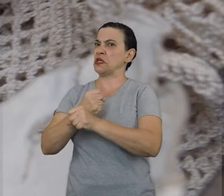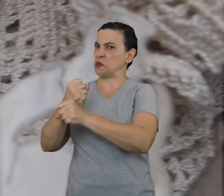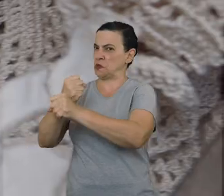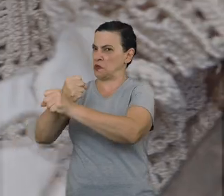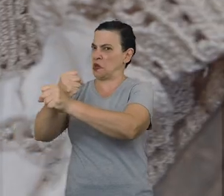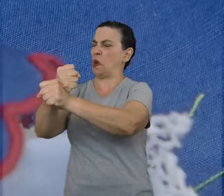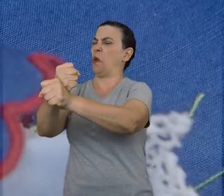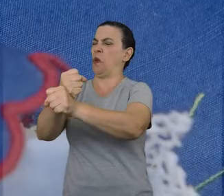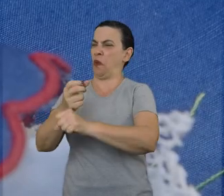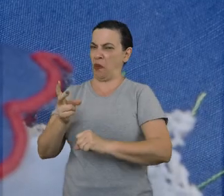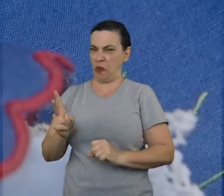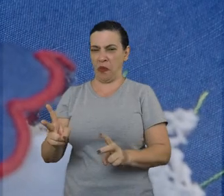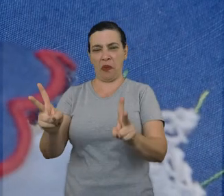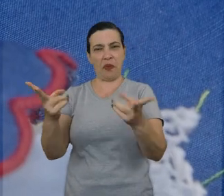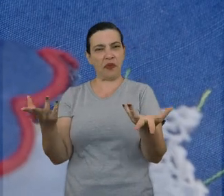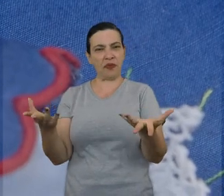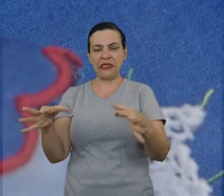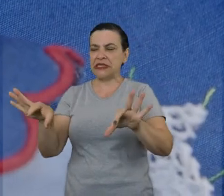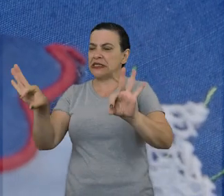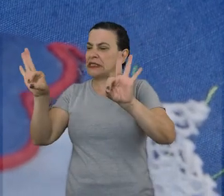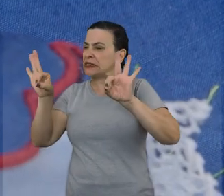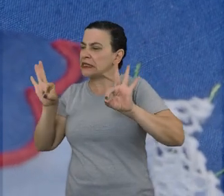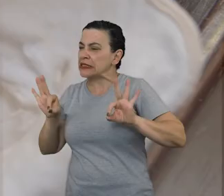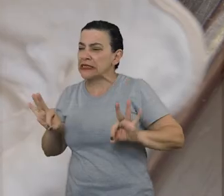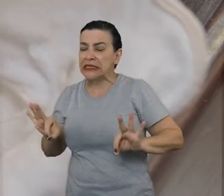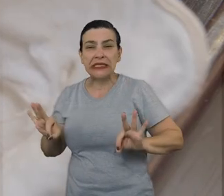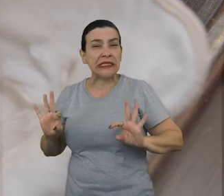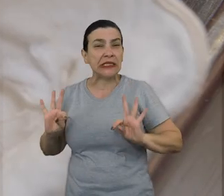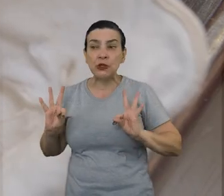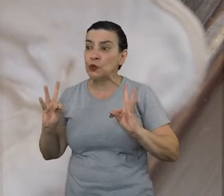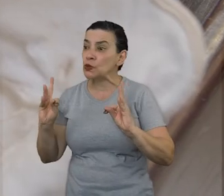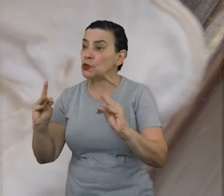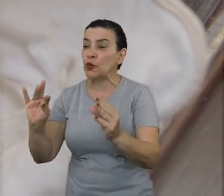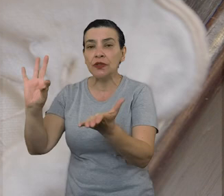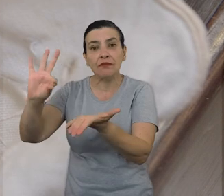todos bordados à mão, que as pessoas não usam mais, né?